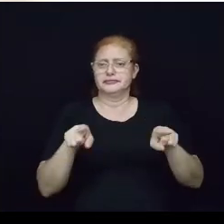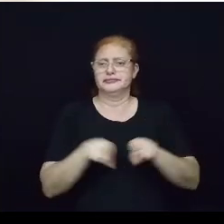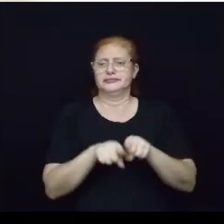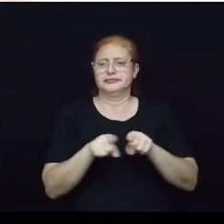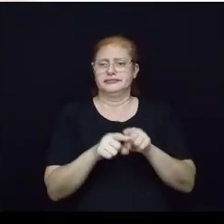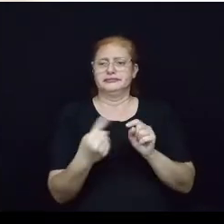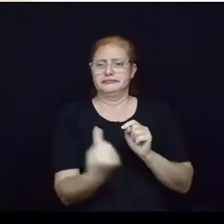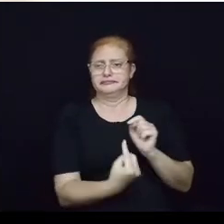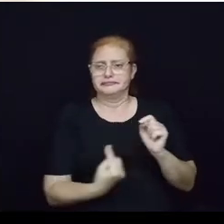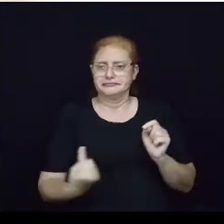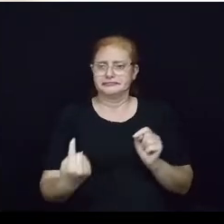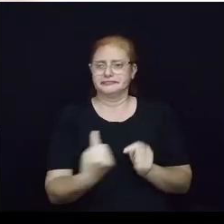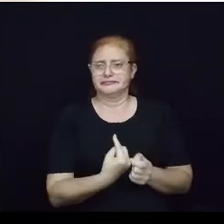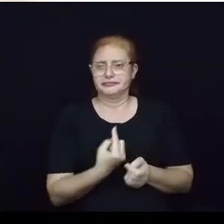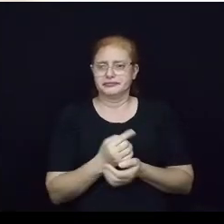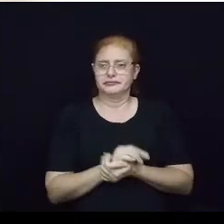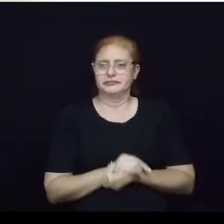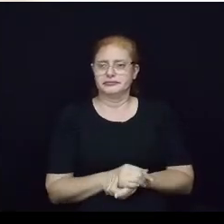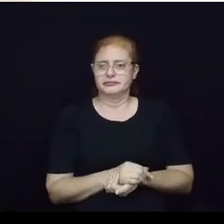também girar.